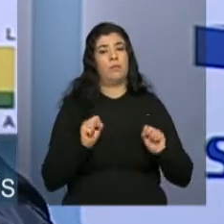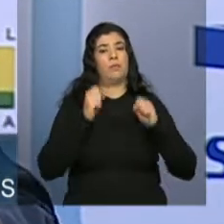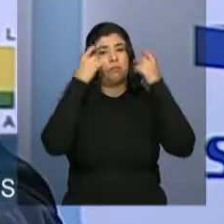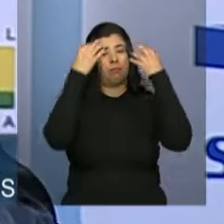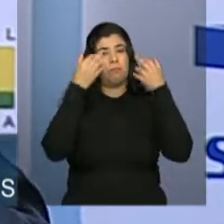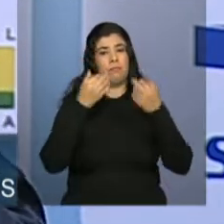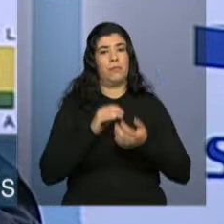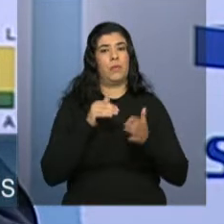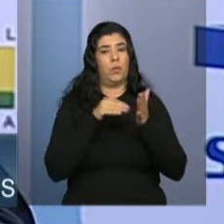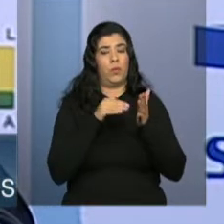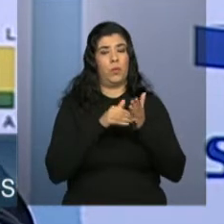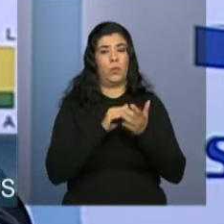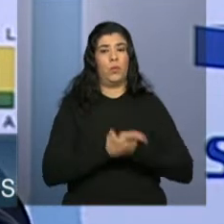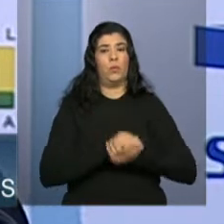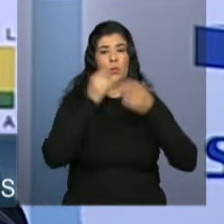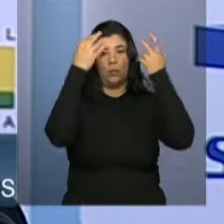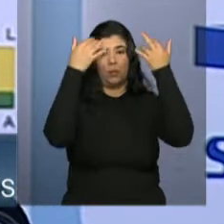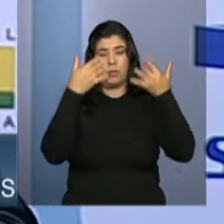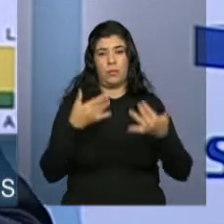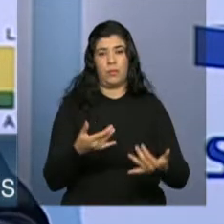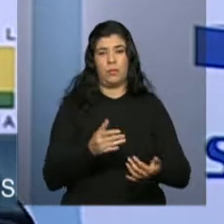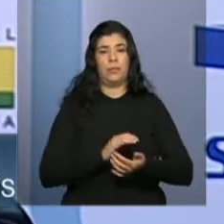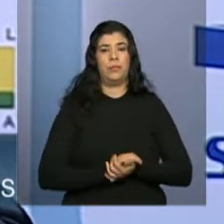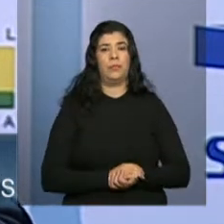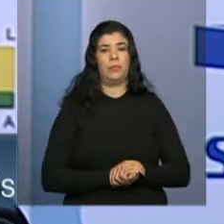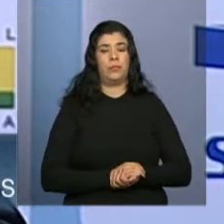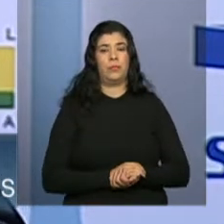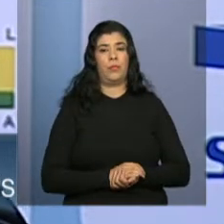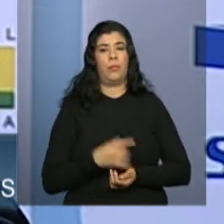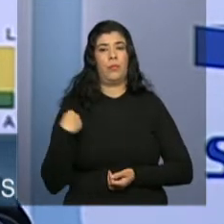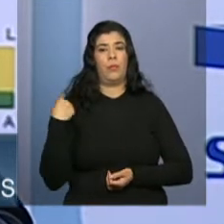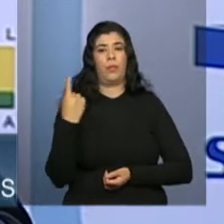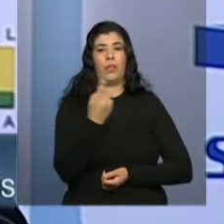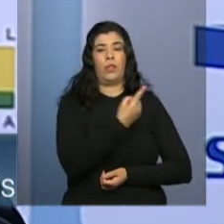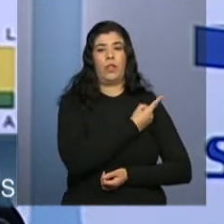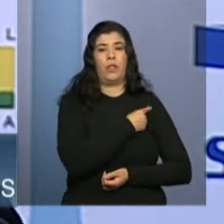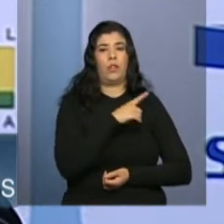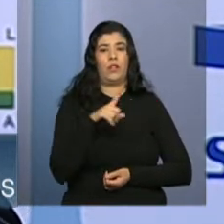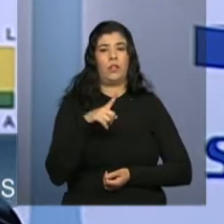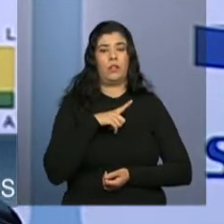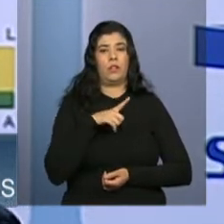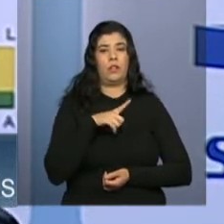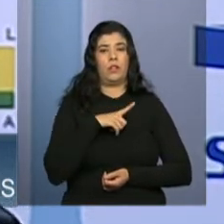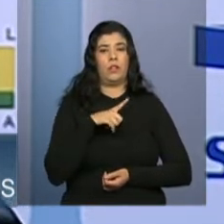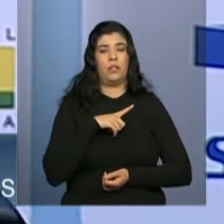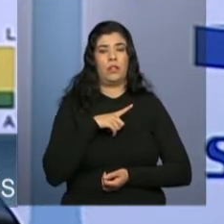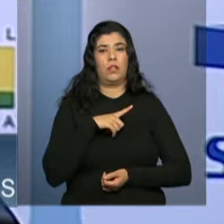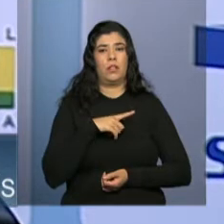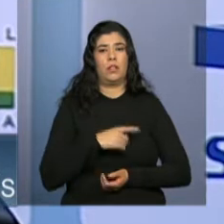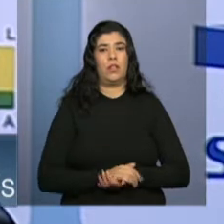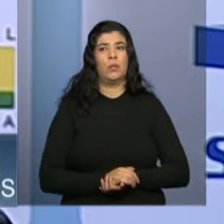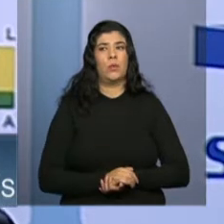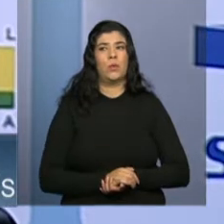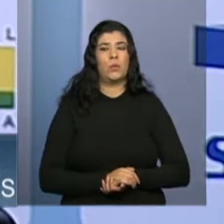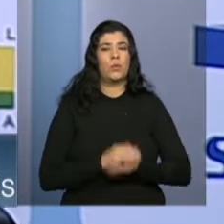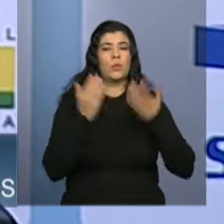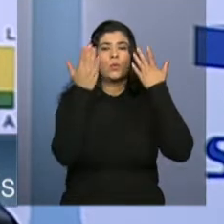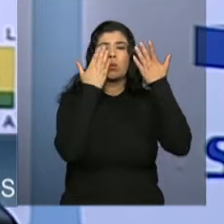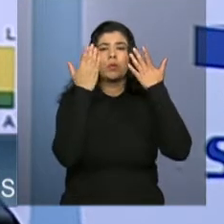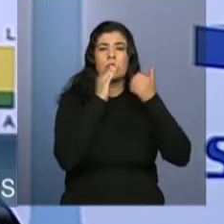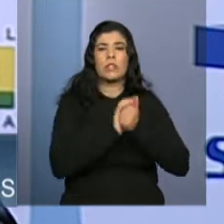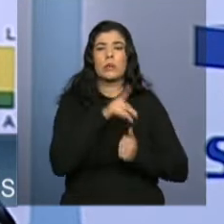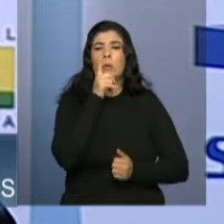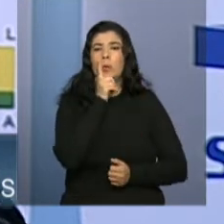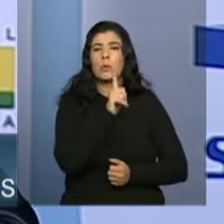passar é o último slide e a gente tem é um ganho de tempo em